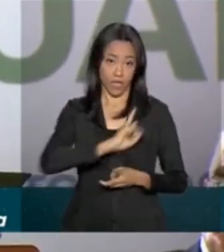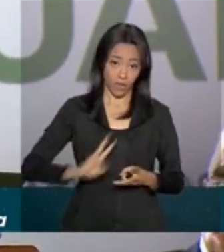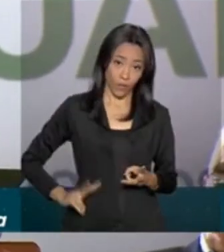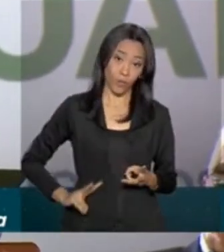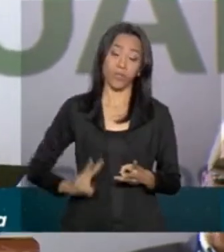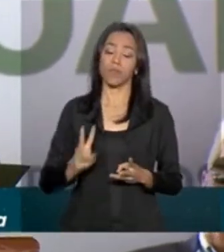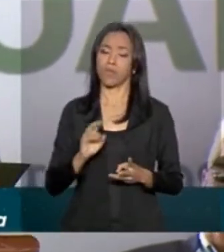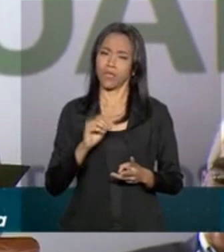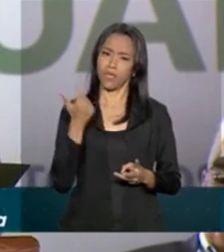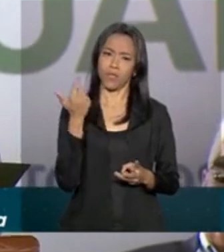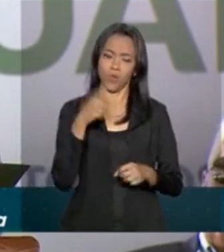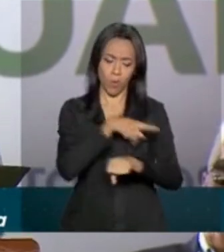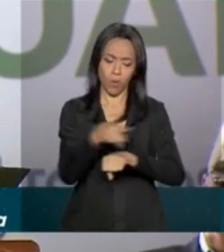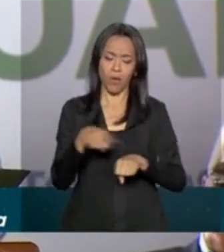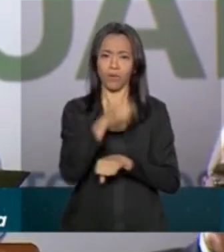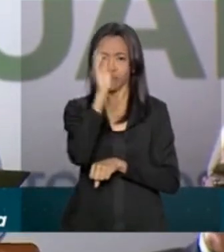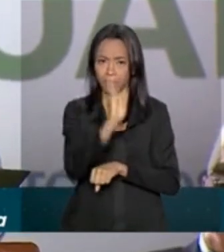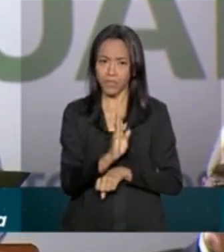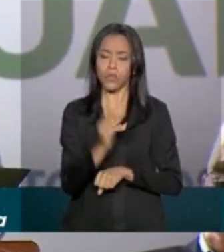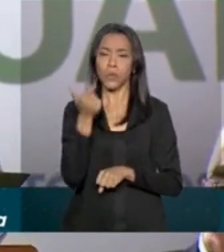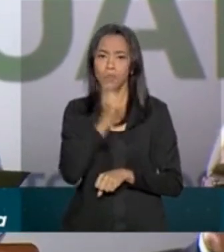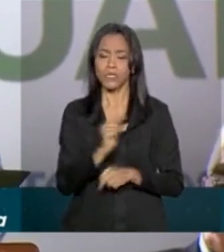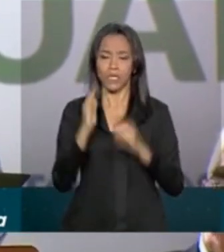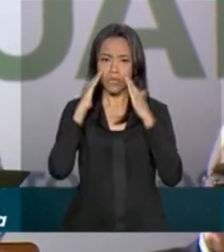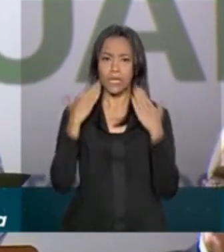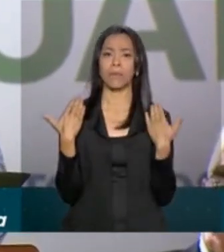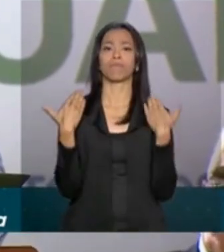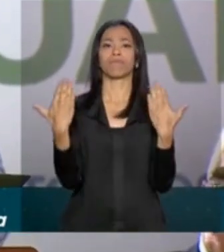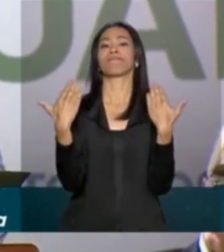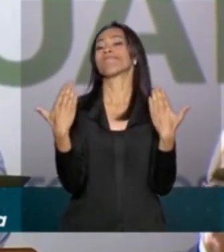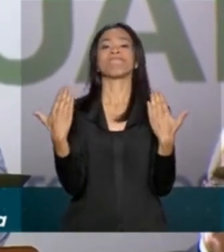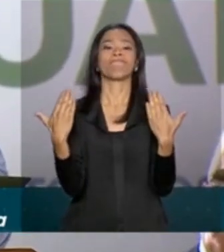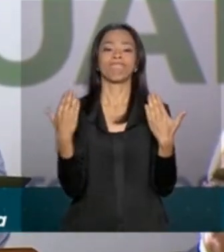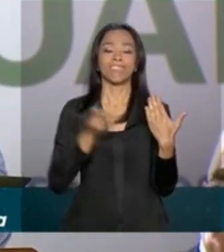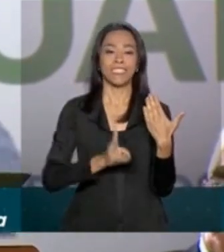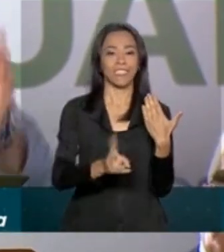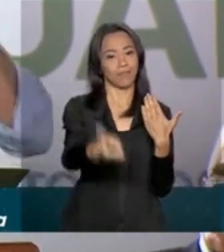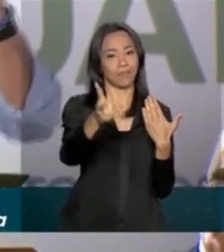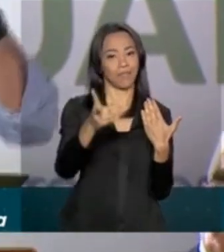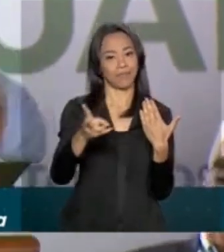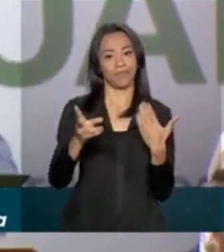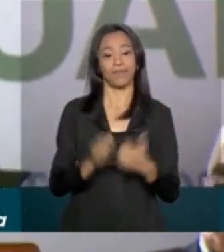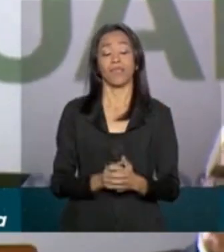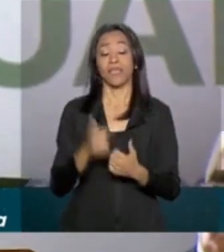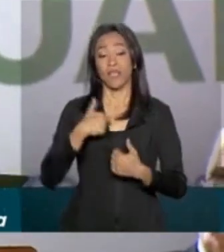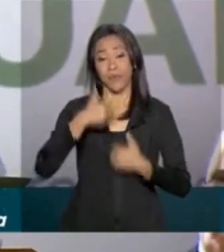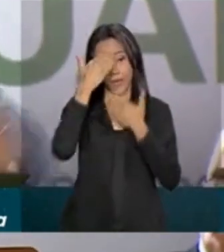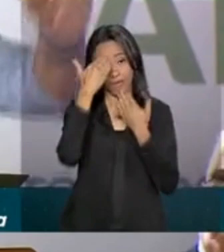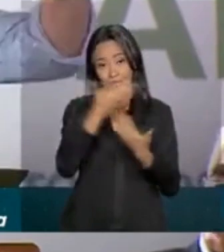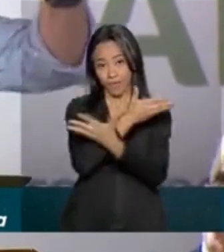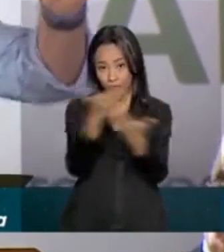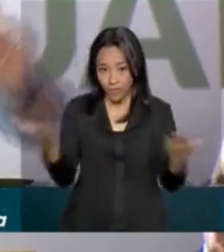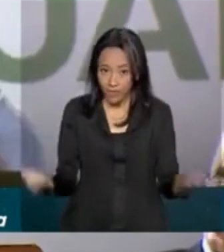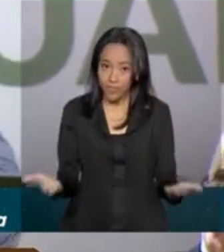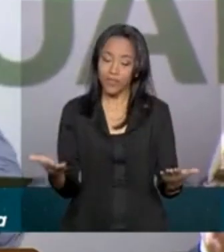nosso querido Brasil no local de destaque que ele muito merece. Meu muito obrigado